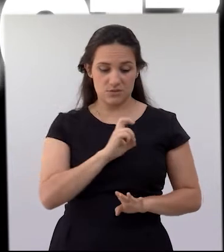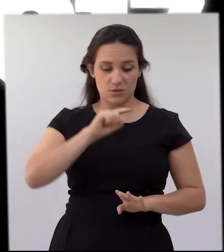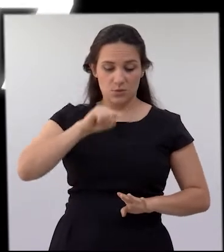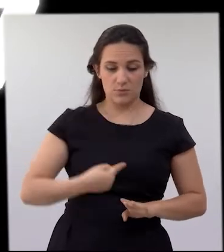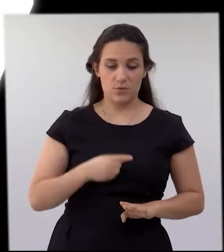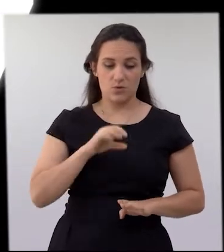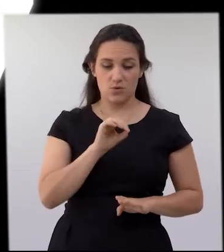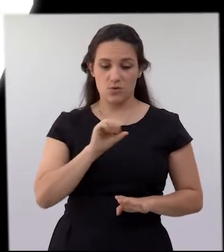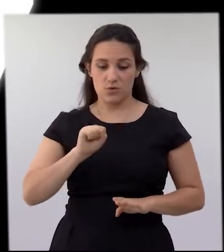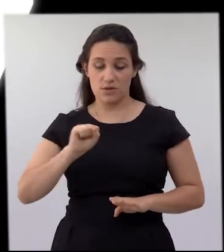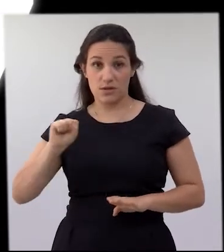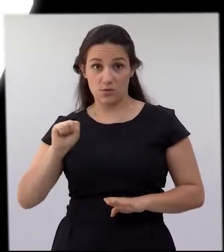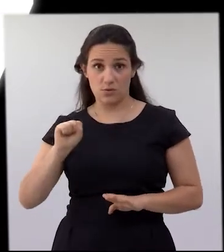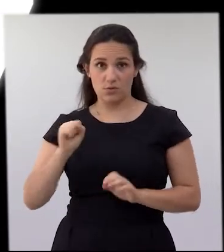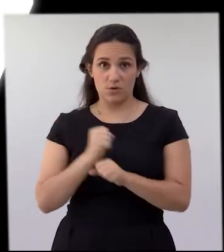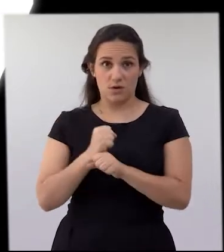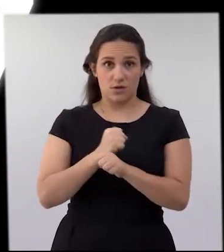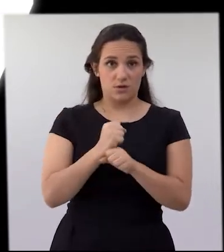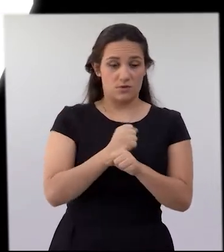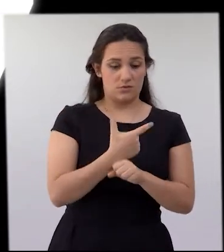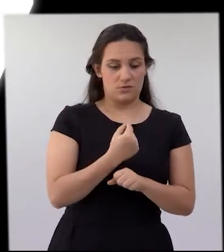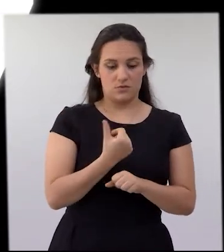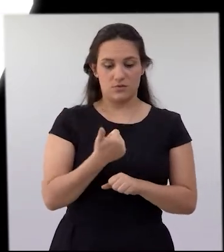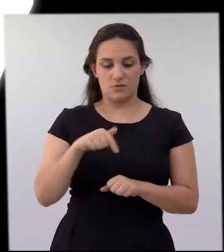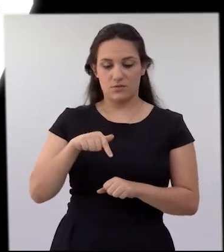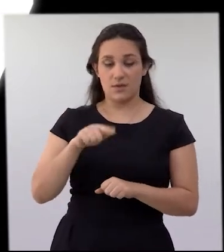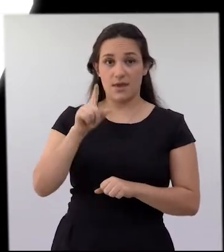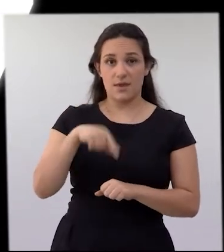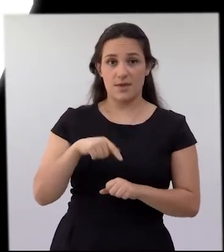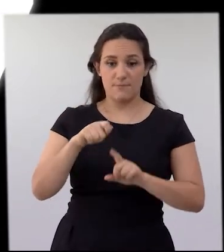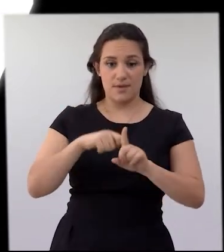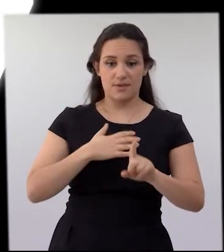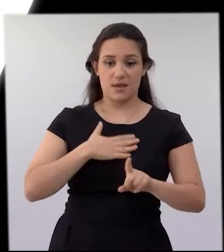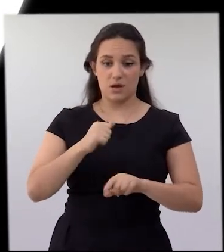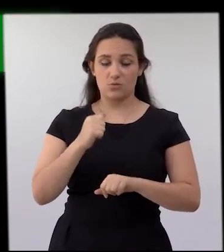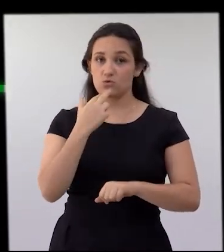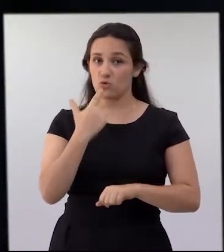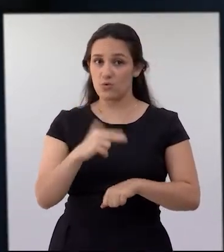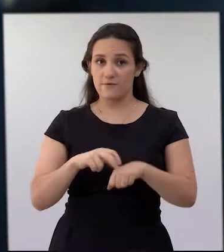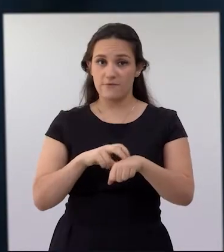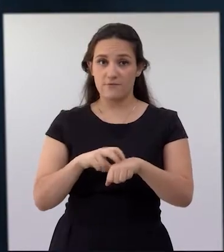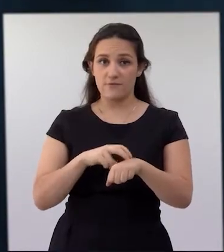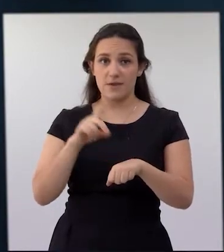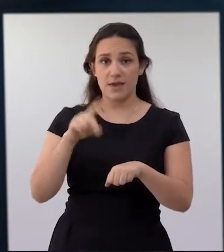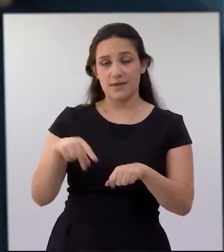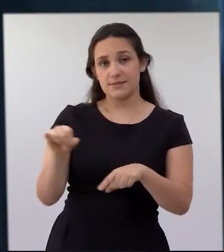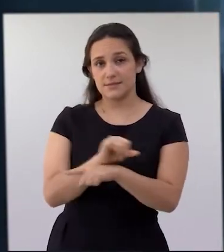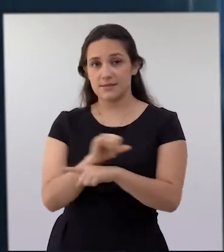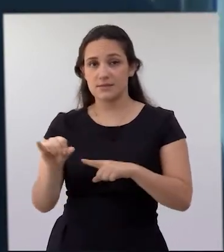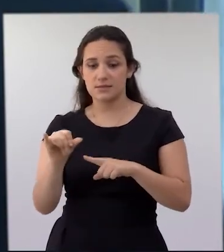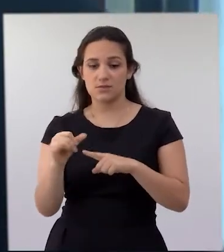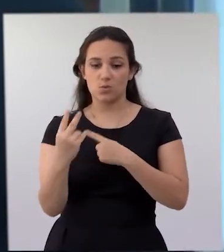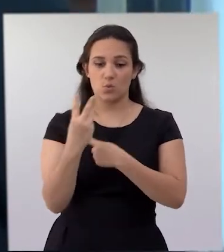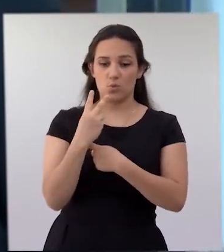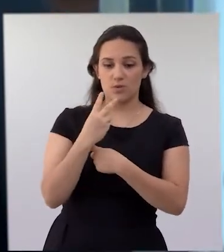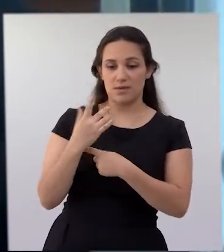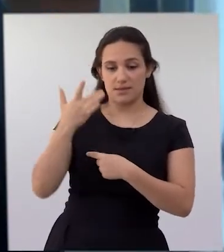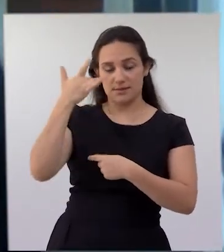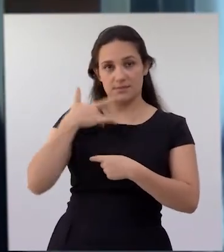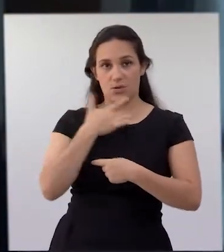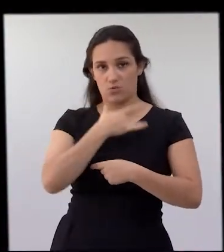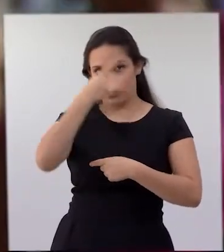Criado pela Lei de número 5.088 de 2017, o Agosto Verde é dedicado às